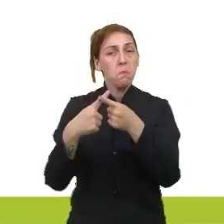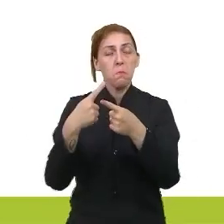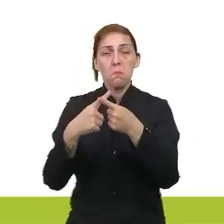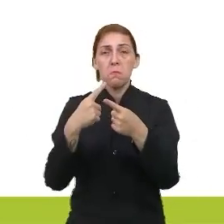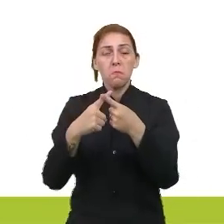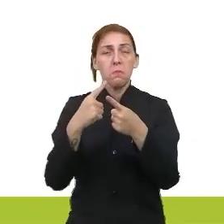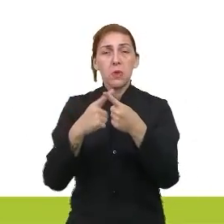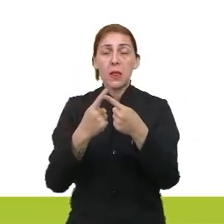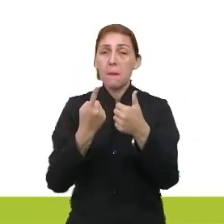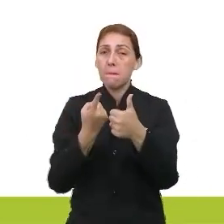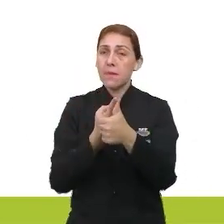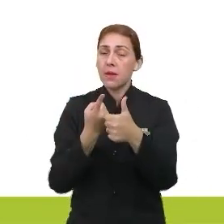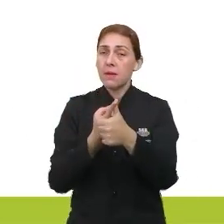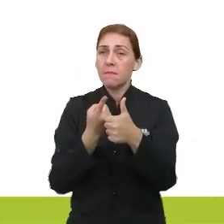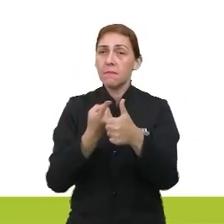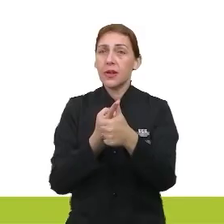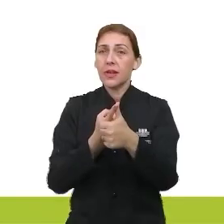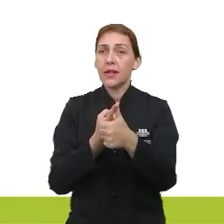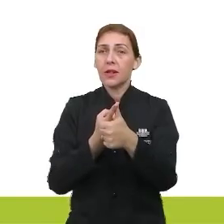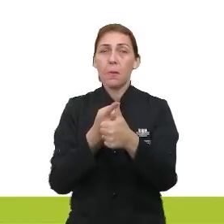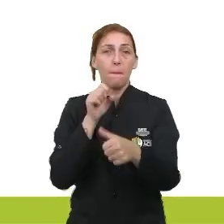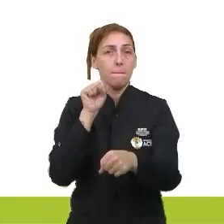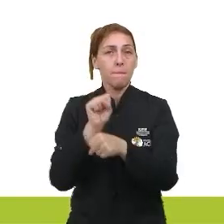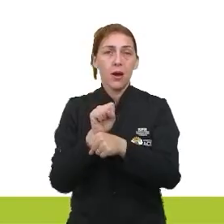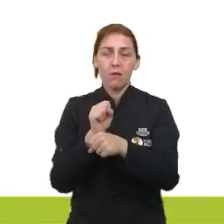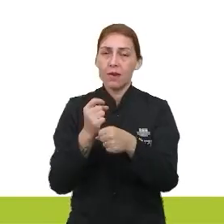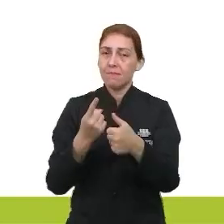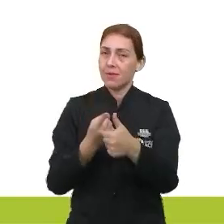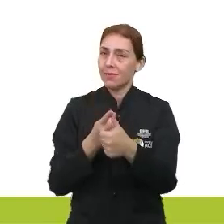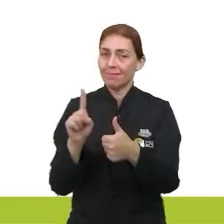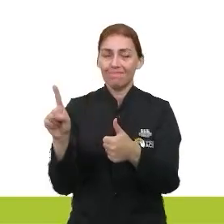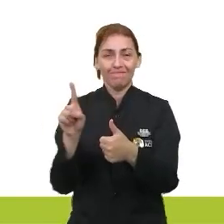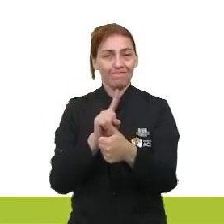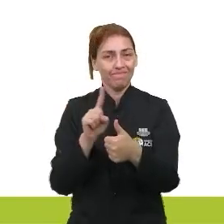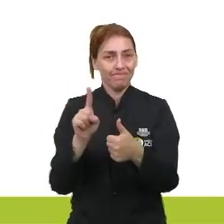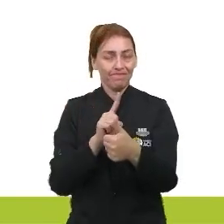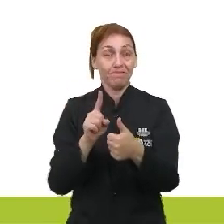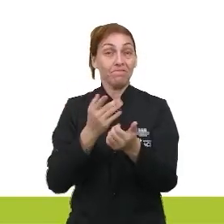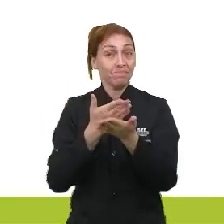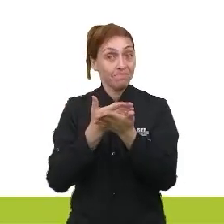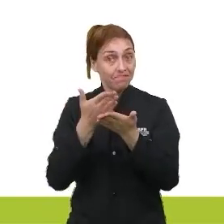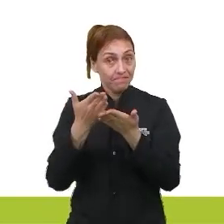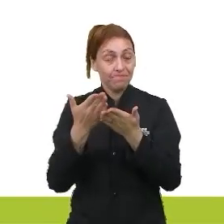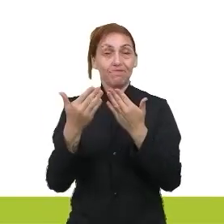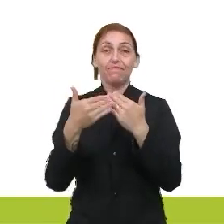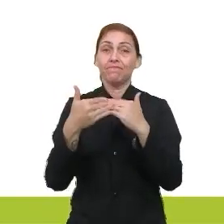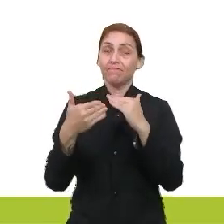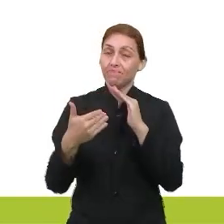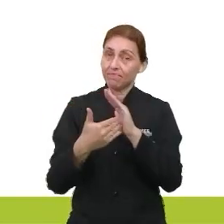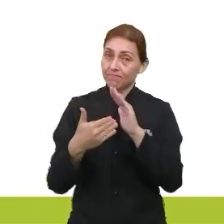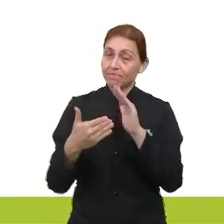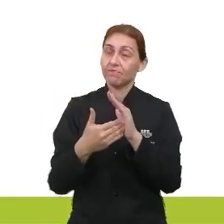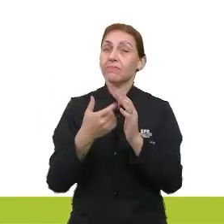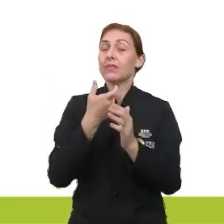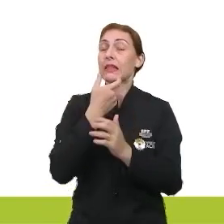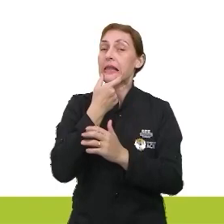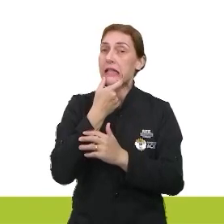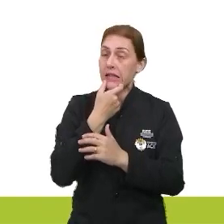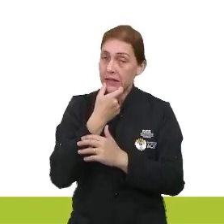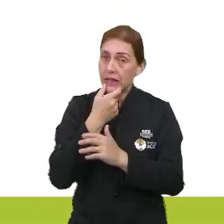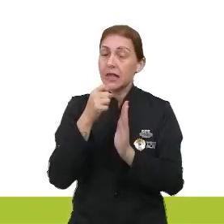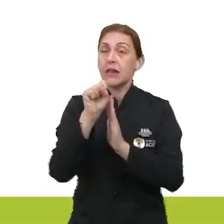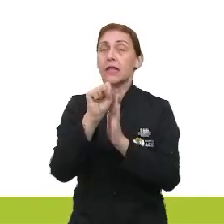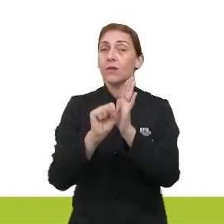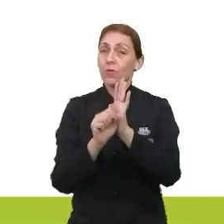ficou na primeira Revolução Industrial, não parou na primeira. A primeira foi o início de tudo isso, na Inglaterra,